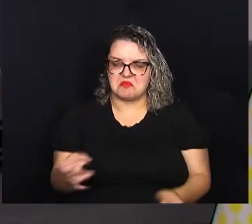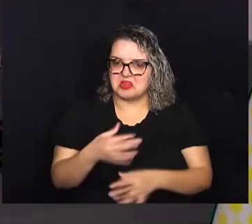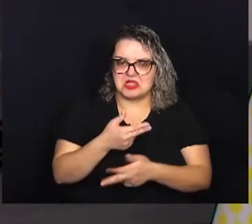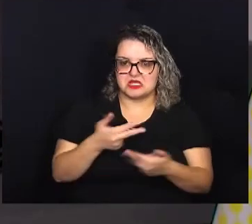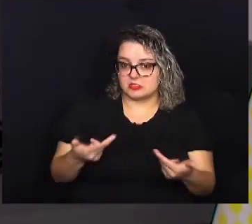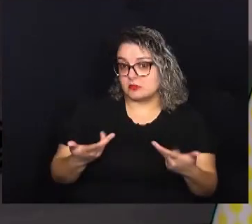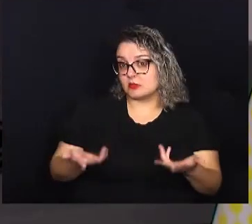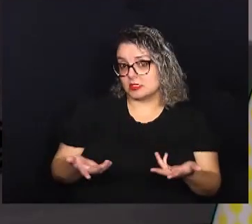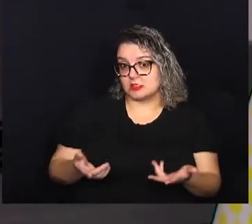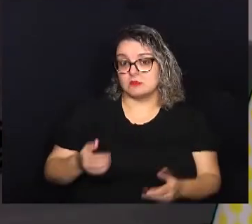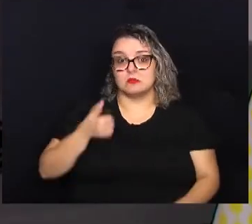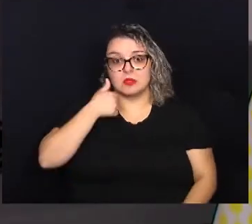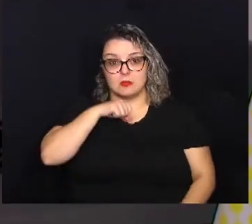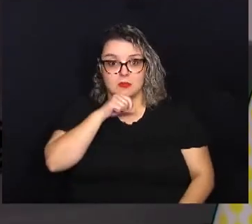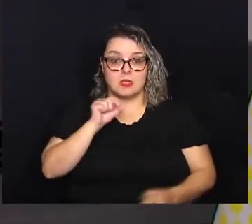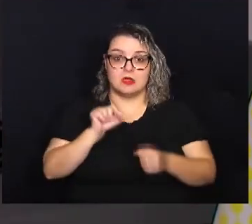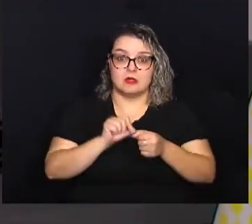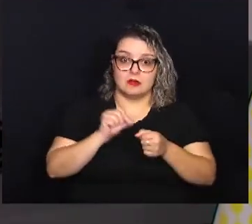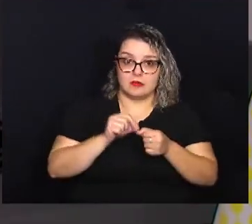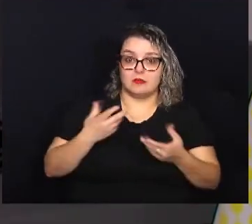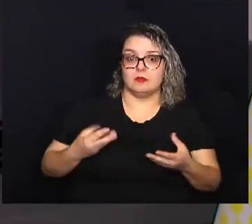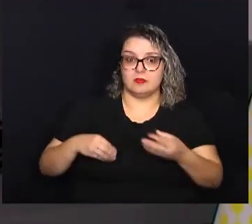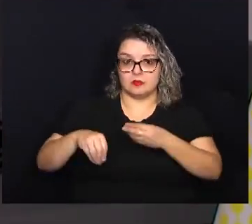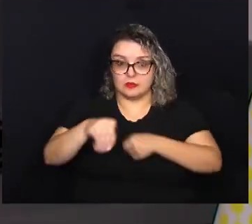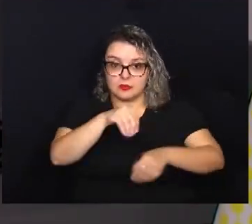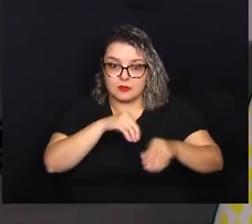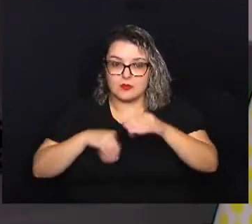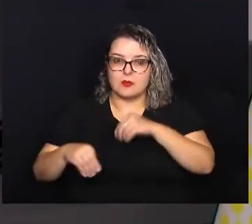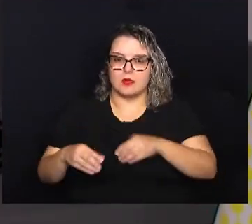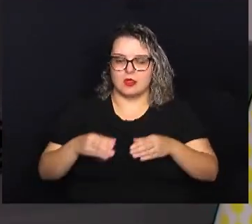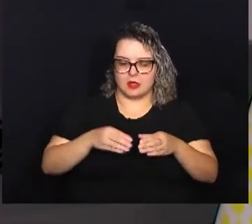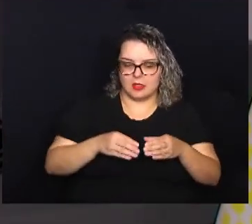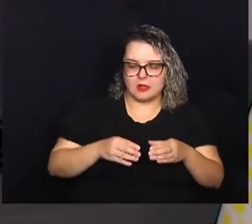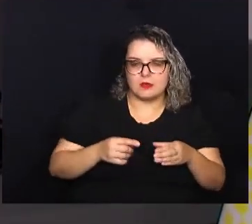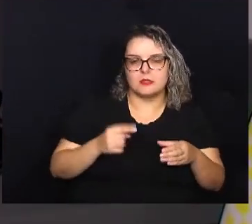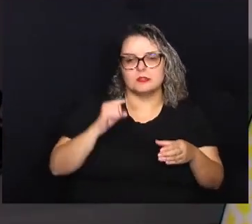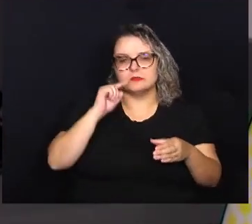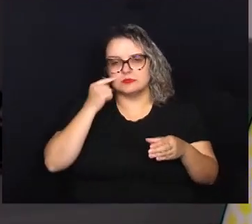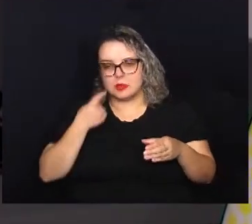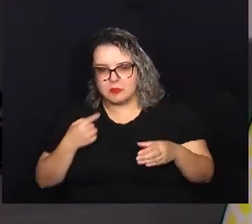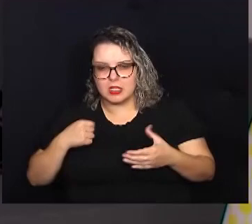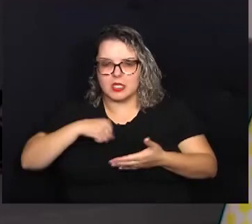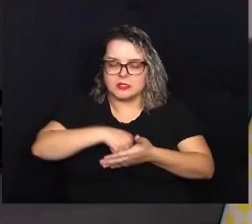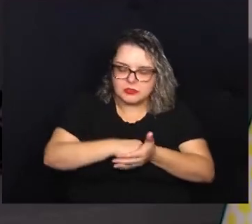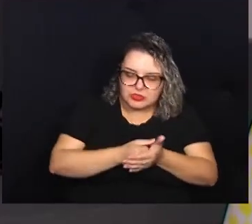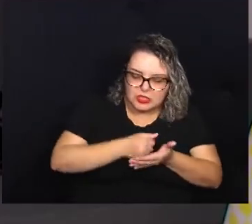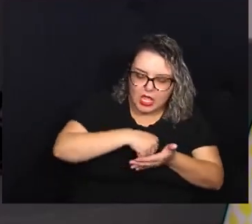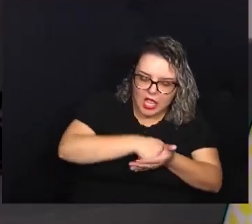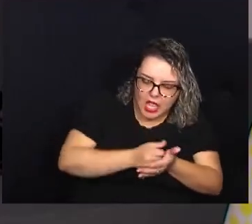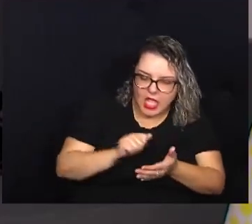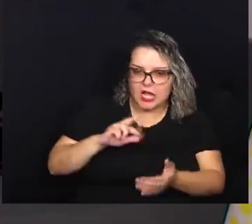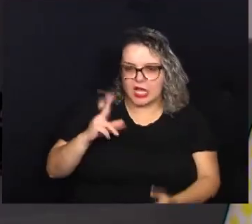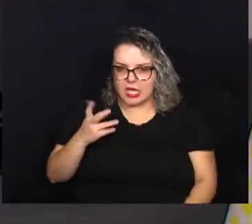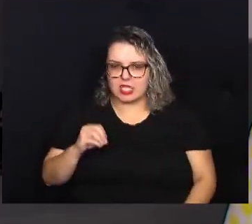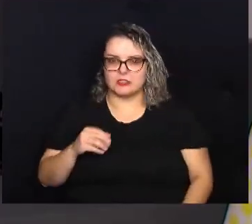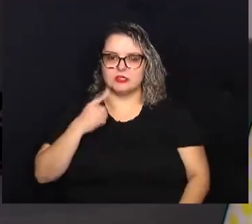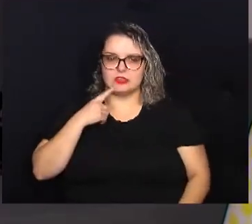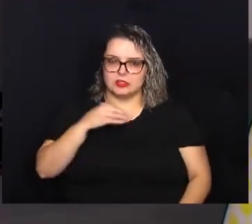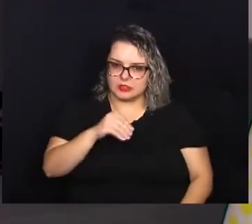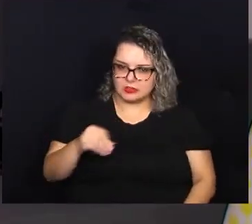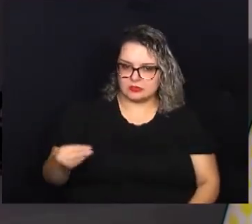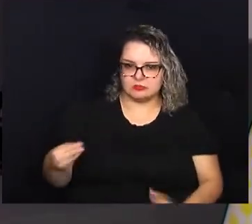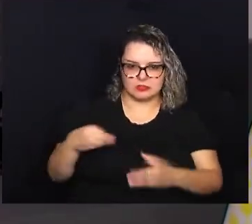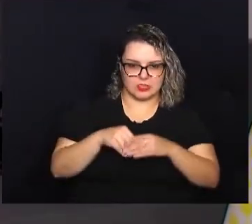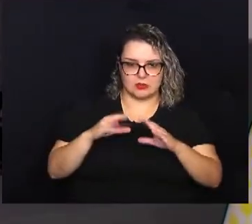a minha mãe sempre fez ali aquela aquele velho cebola alho um temperinho bem caseiro sempre teve